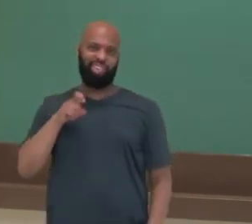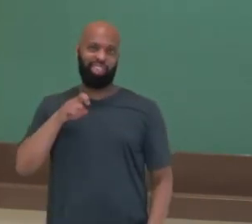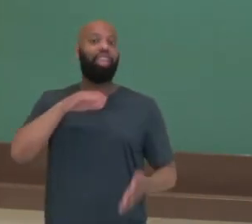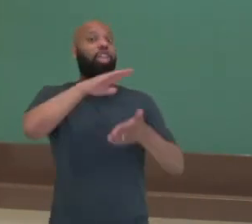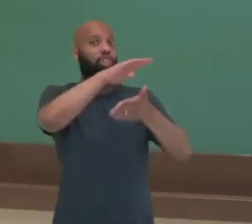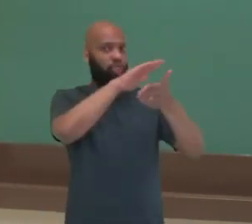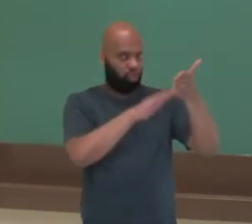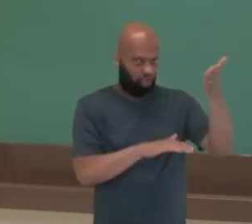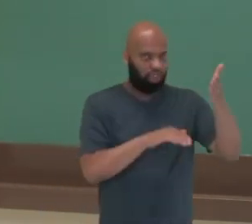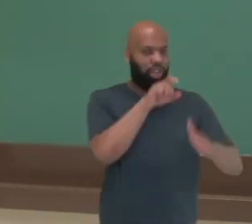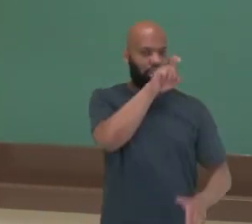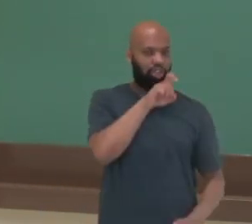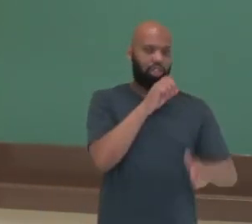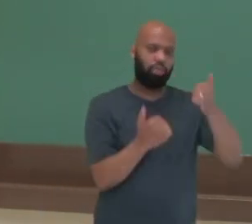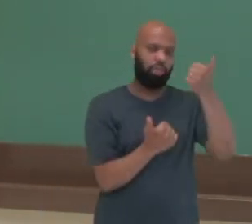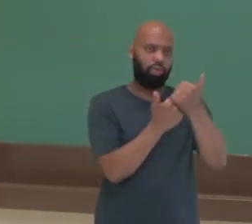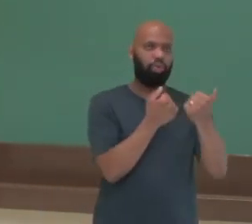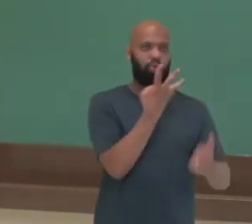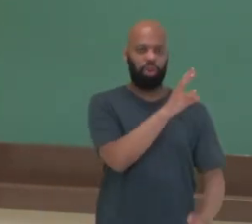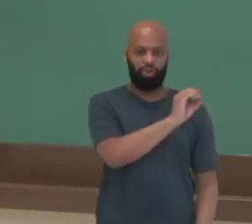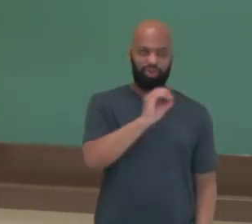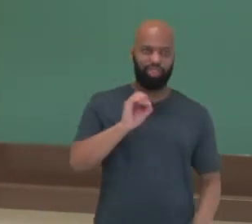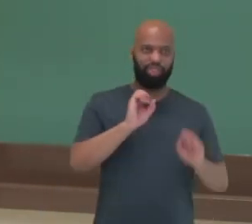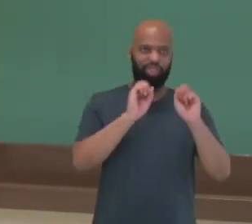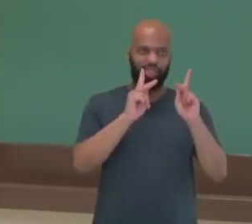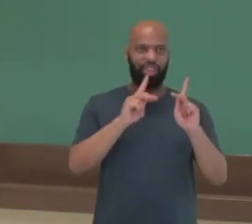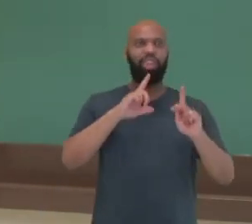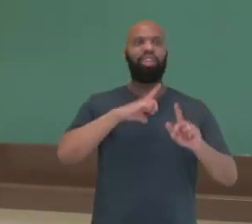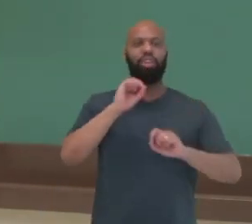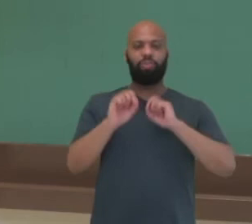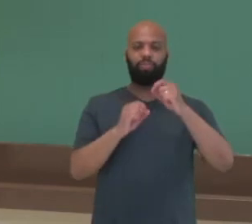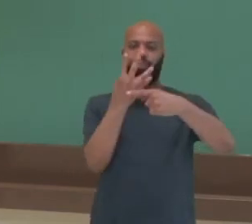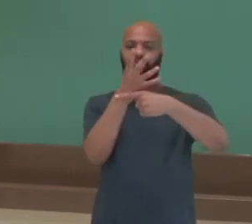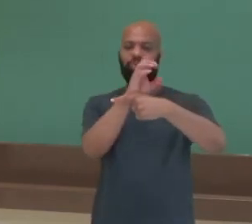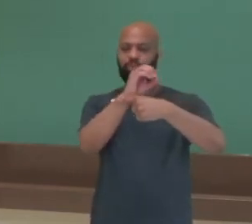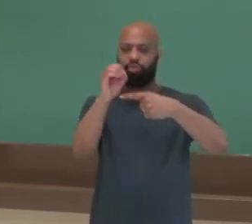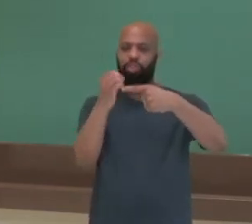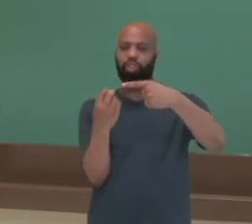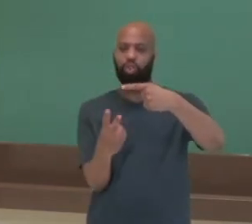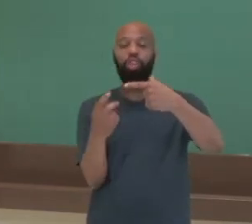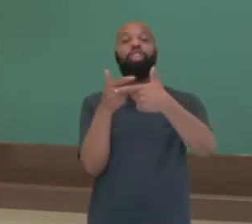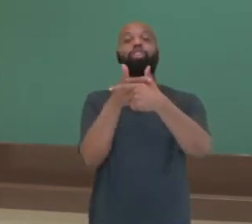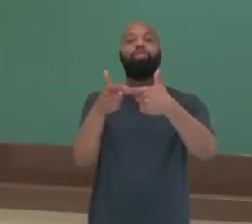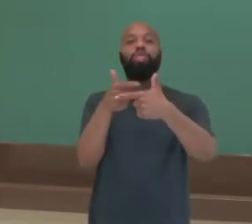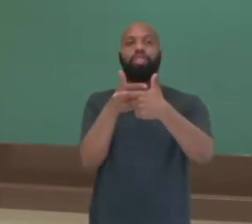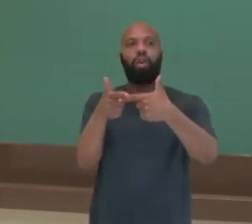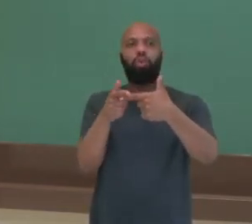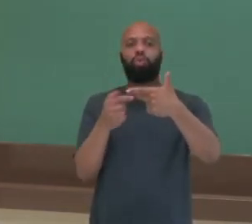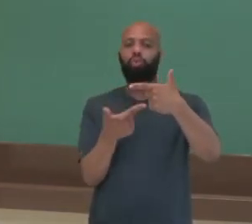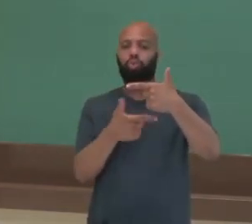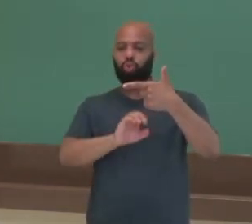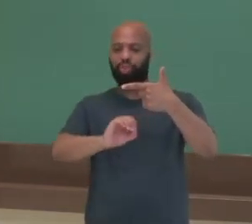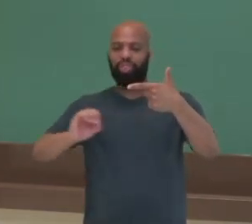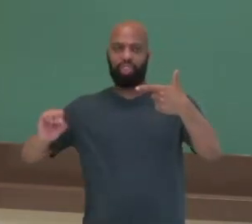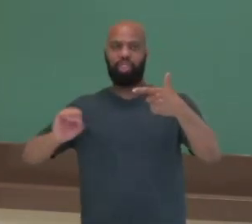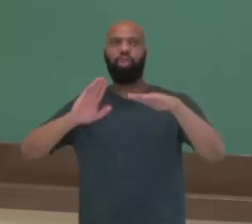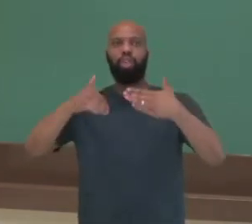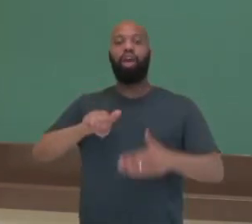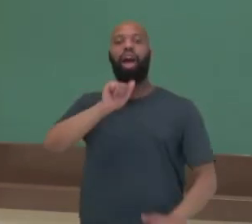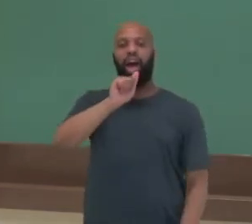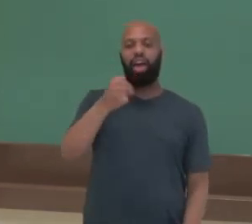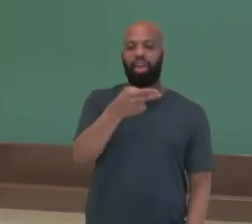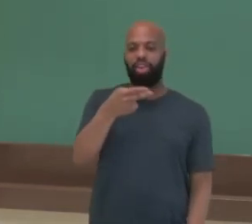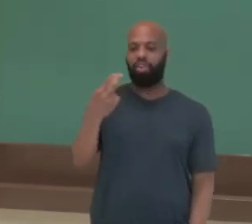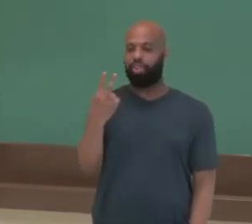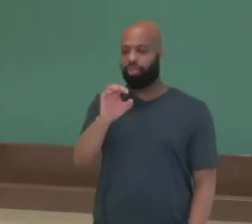esse x por 400. Então, eu tenho 400 dividido por 2, que é 200. Então, o nosso A